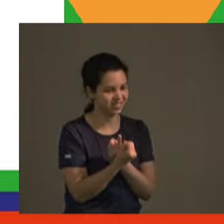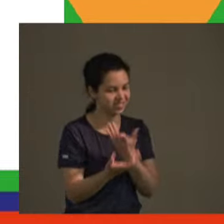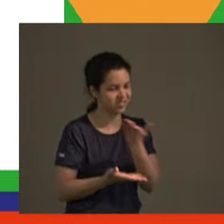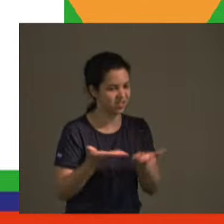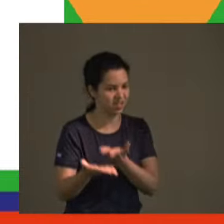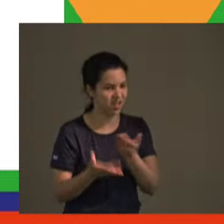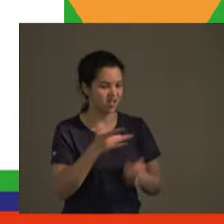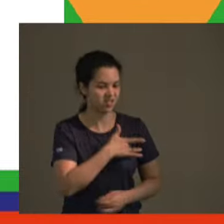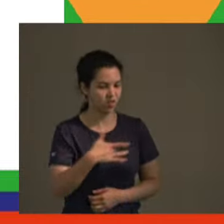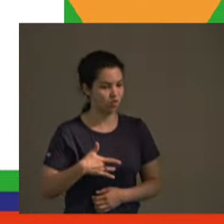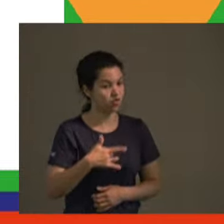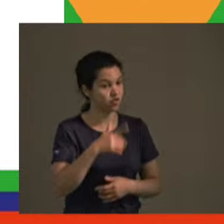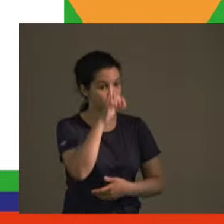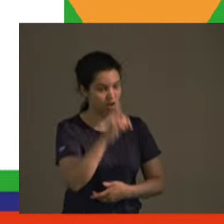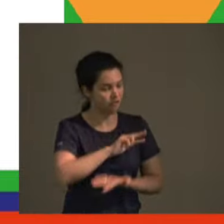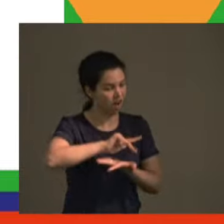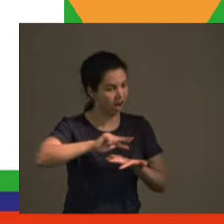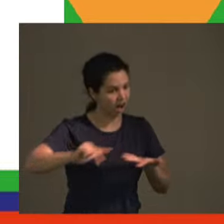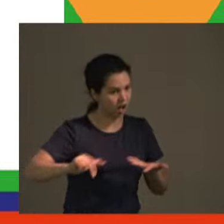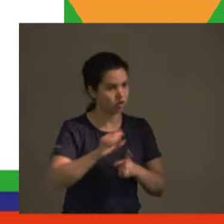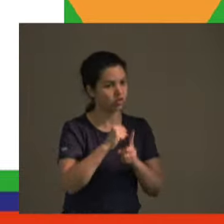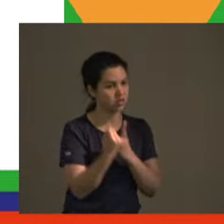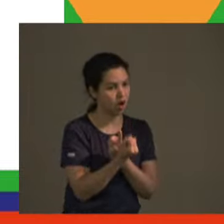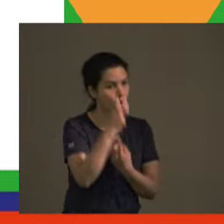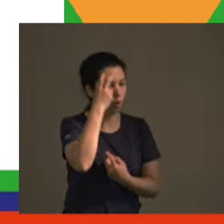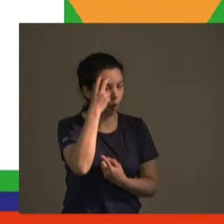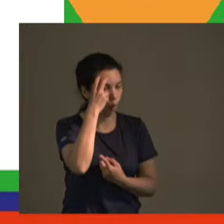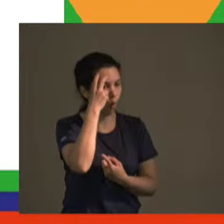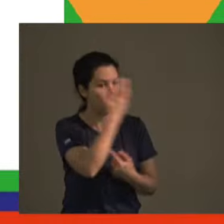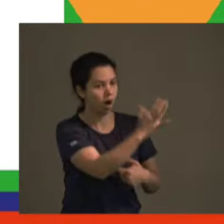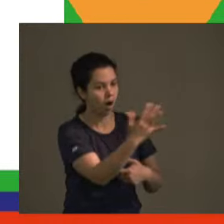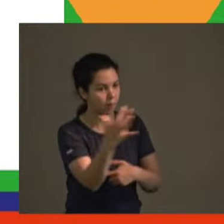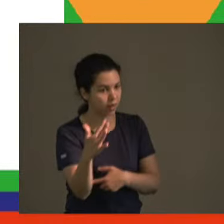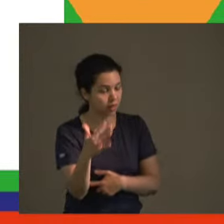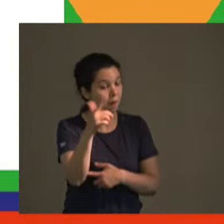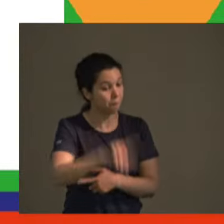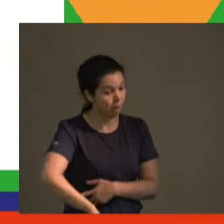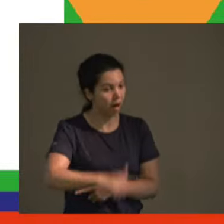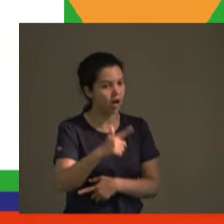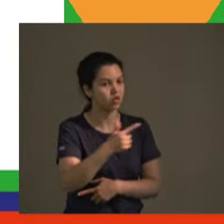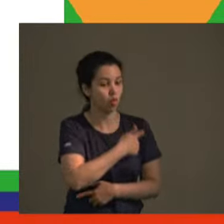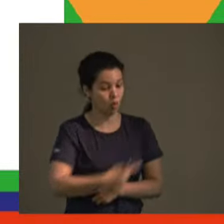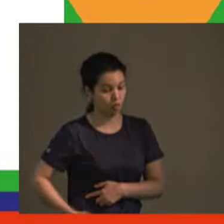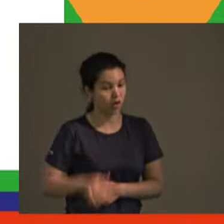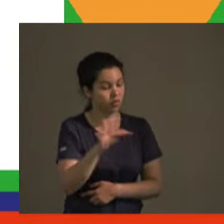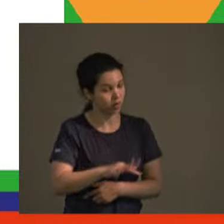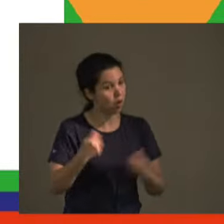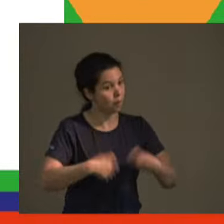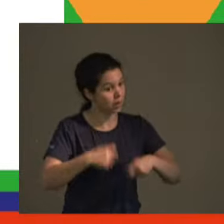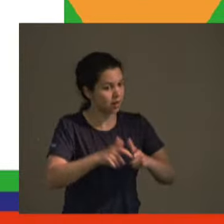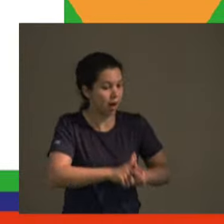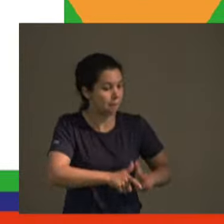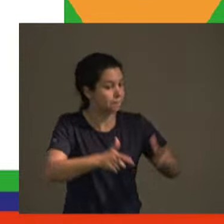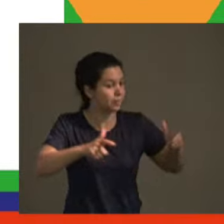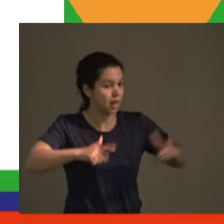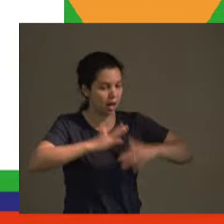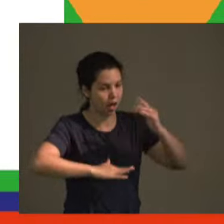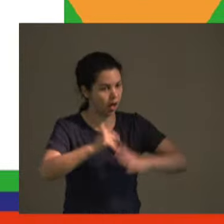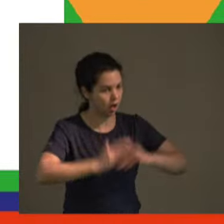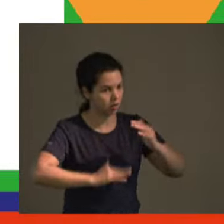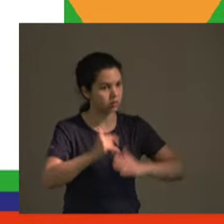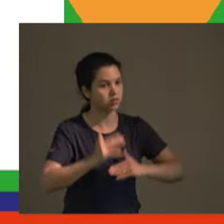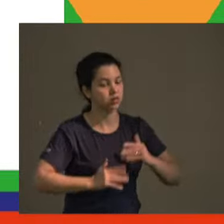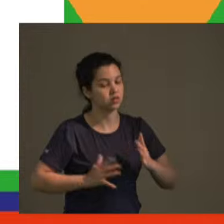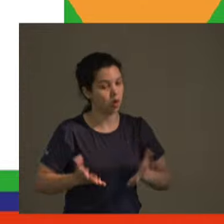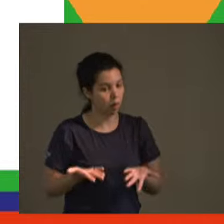demais direitos econômicos, sociais, culturais e ambientais, reforça o compromisso do governo federal em ampliar as condições para o exercício da